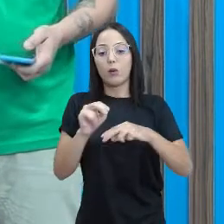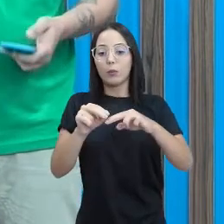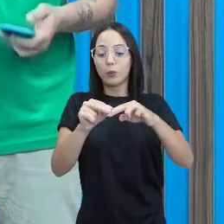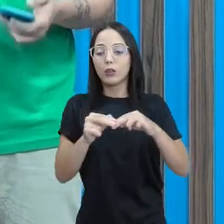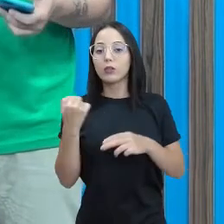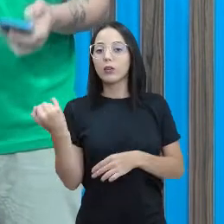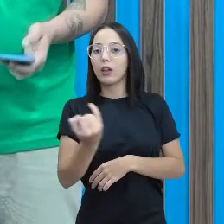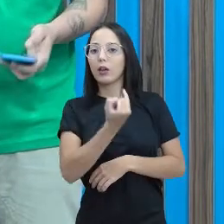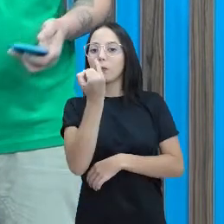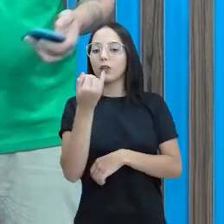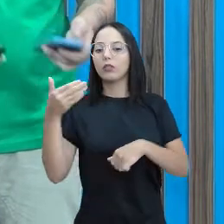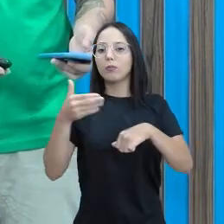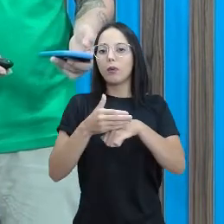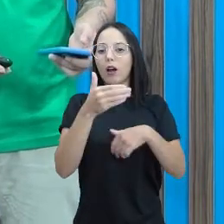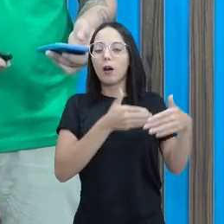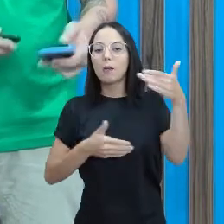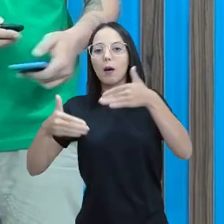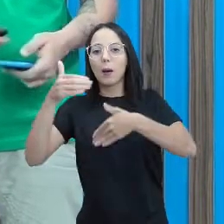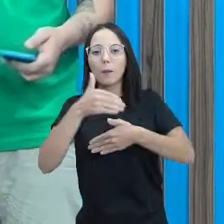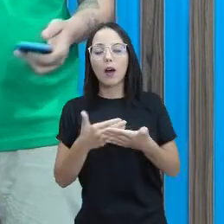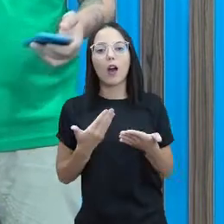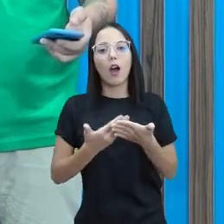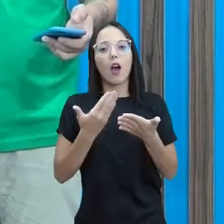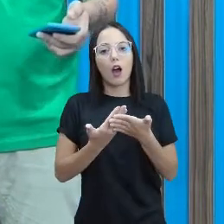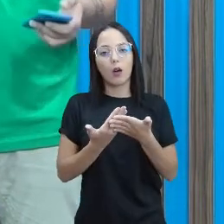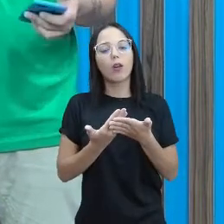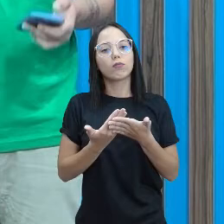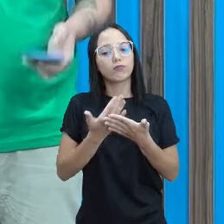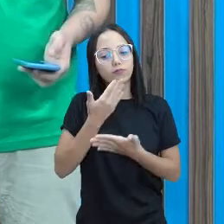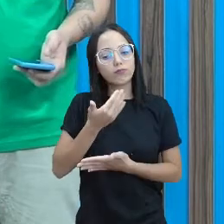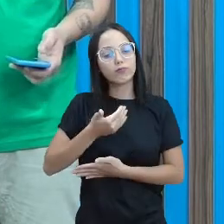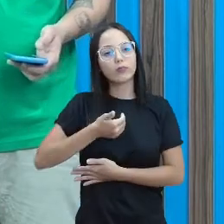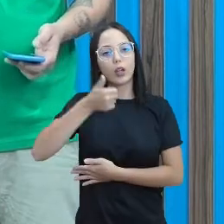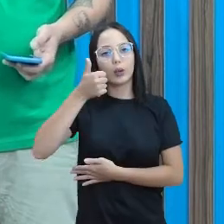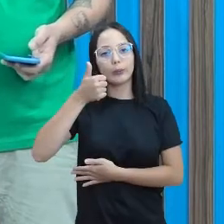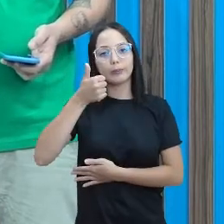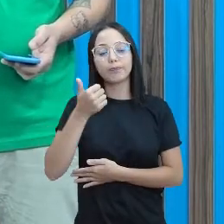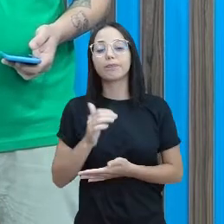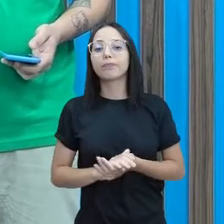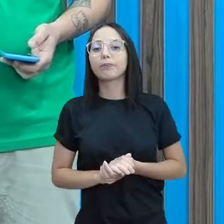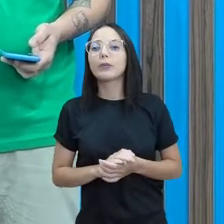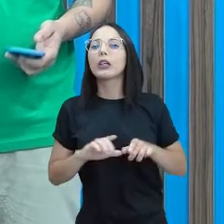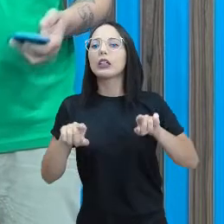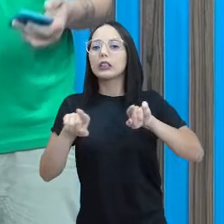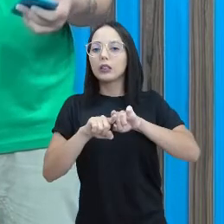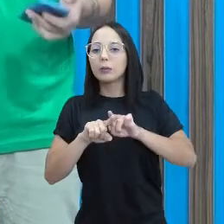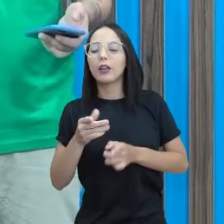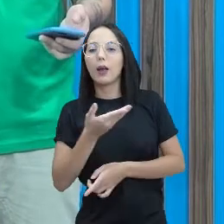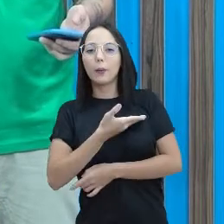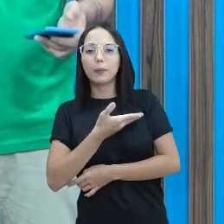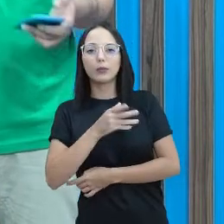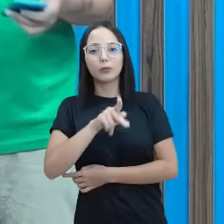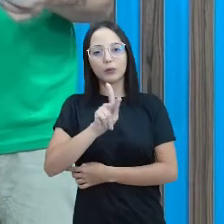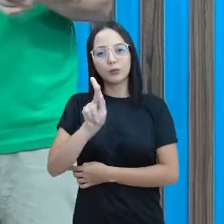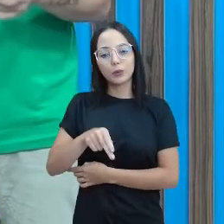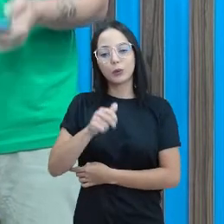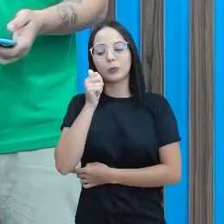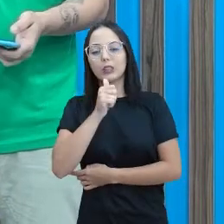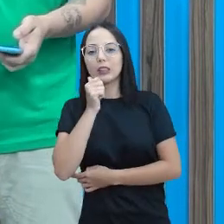participação, a sua interação com a aula, para que a aula fique cada vez melhor, tá certo? Você também, colega professor, colega